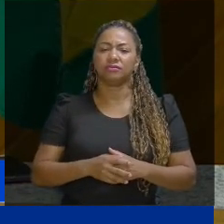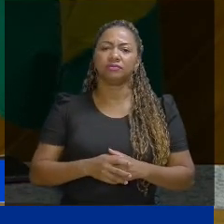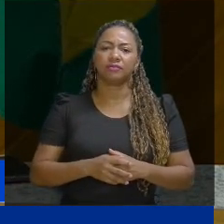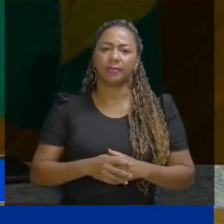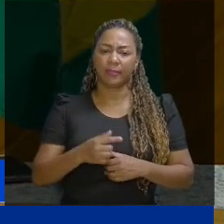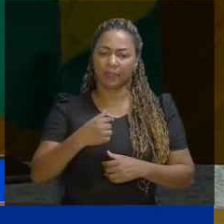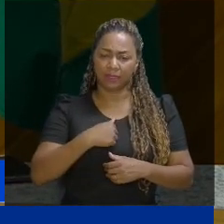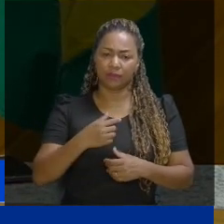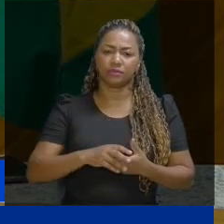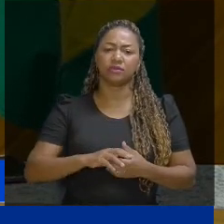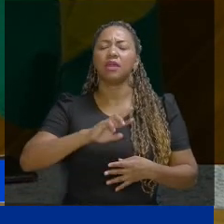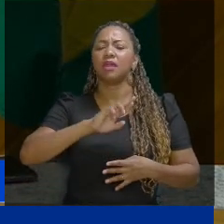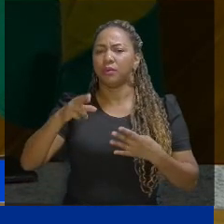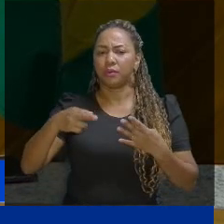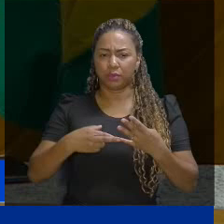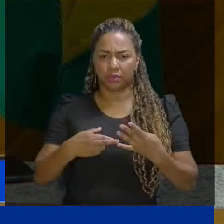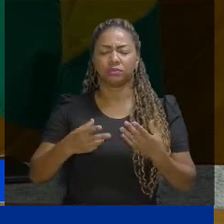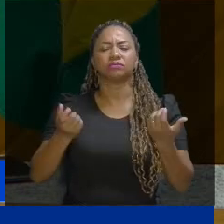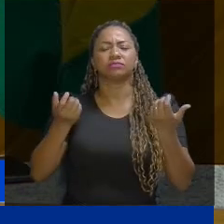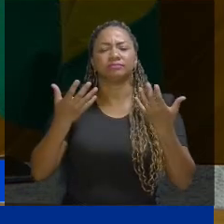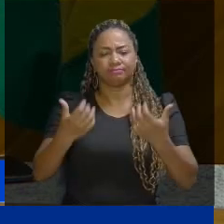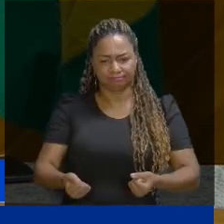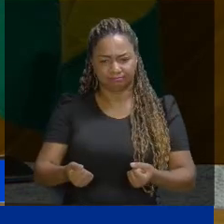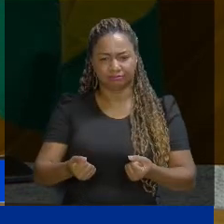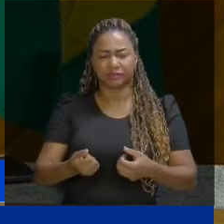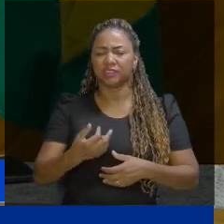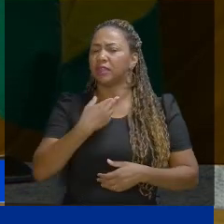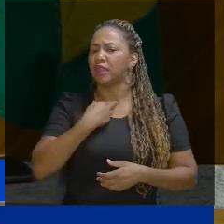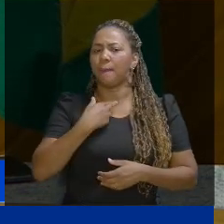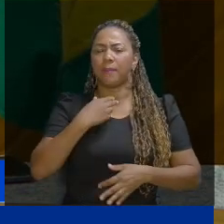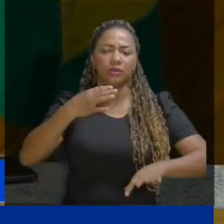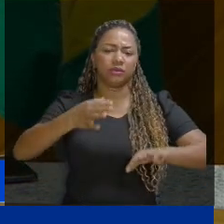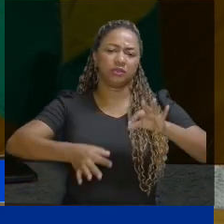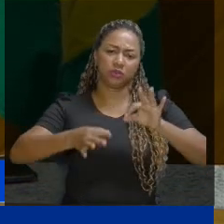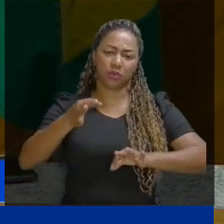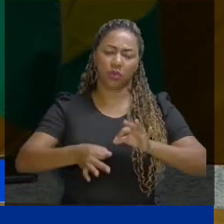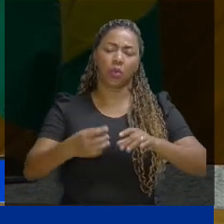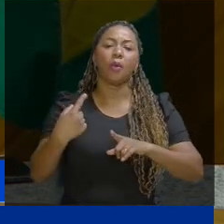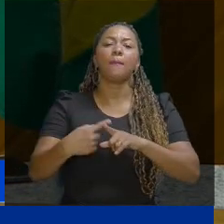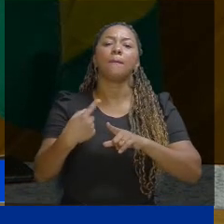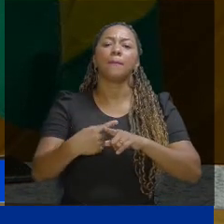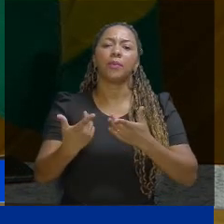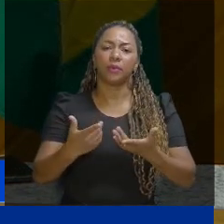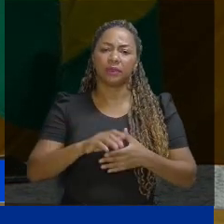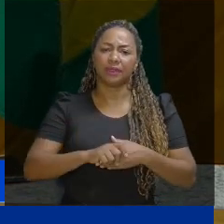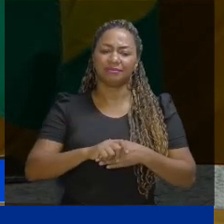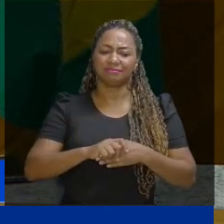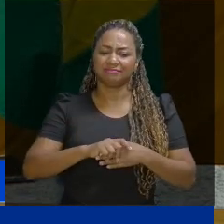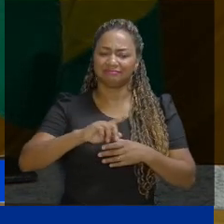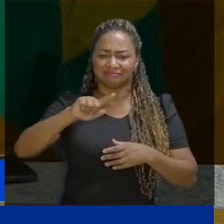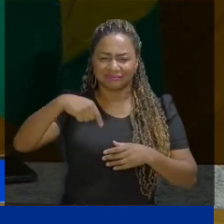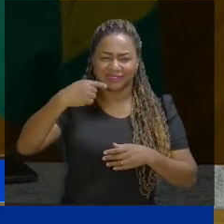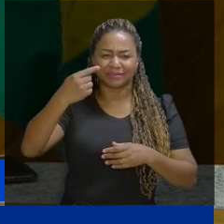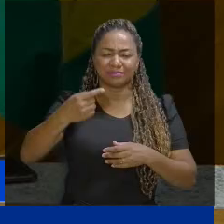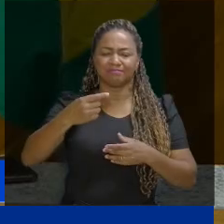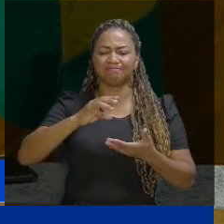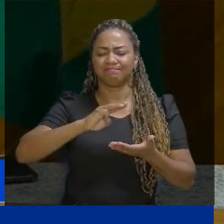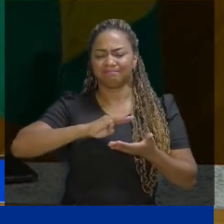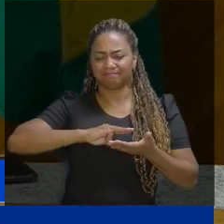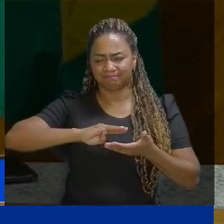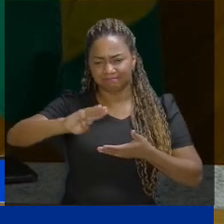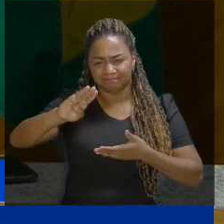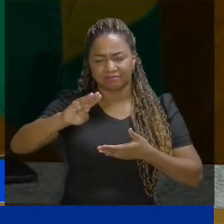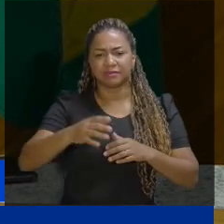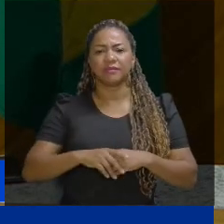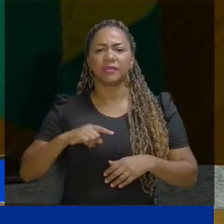membra. E o recurso cabível não pôde ser ajuizado porque foi feita a remessa. Ou seja,